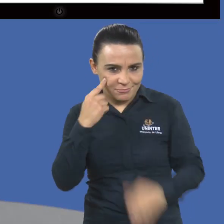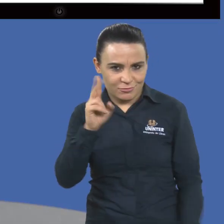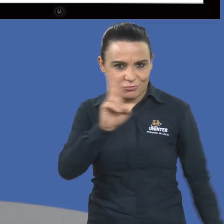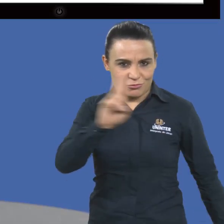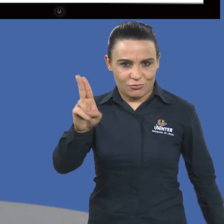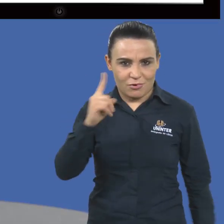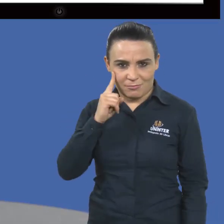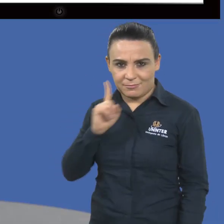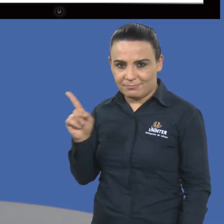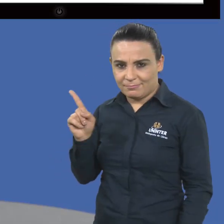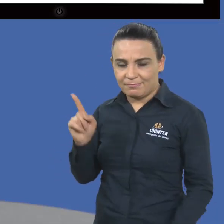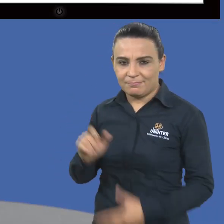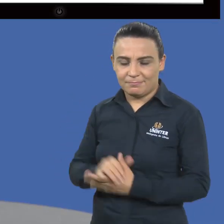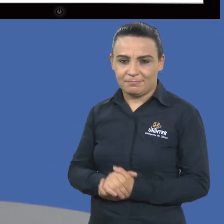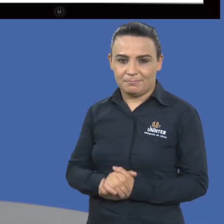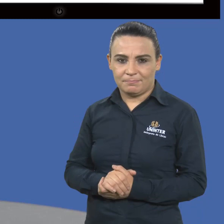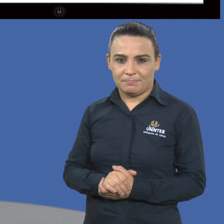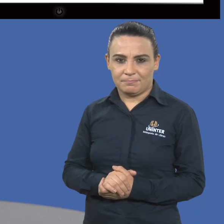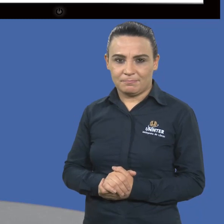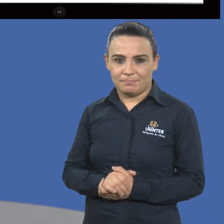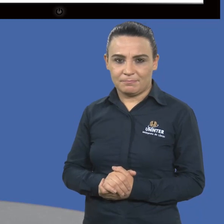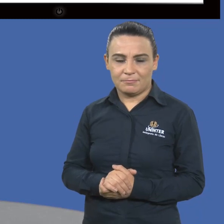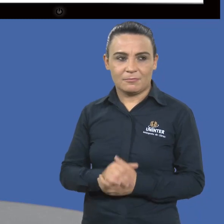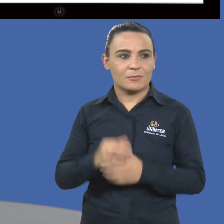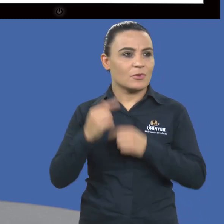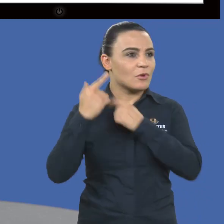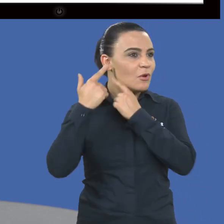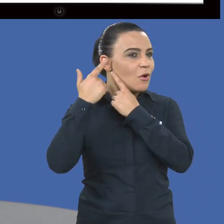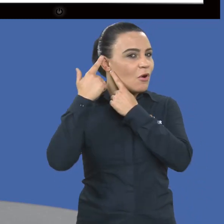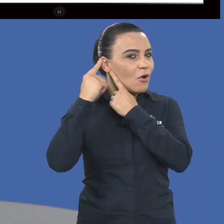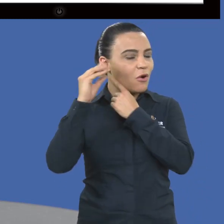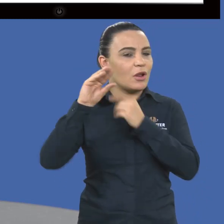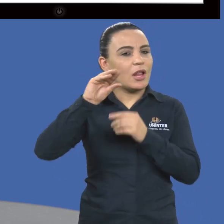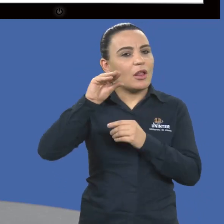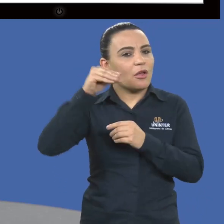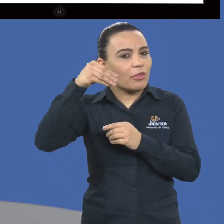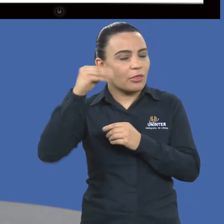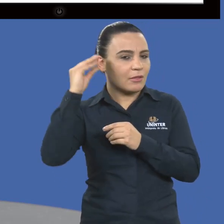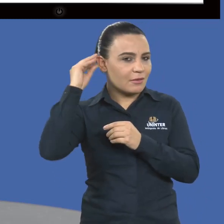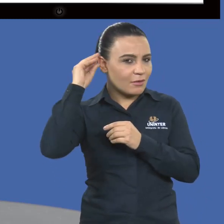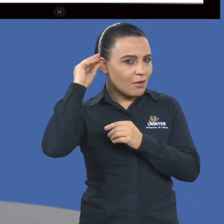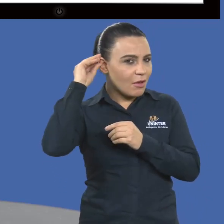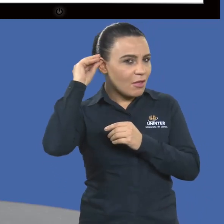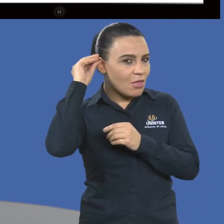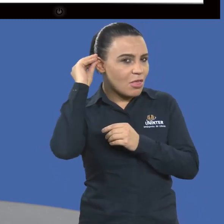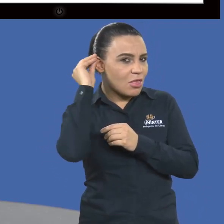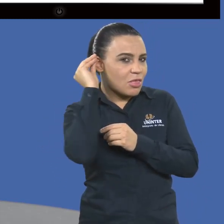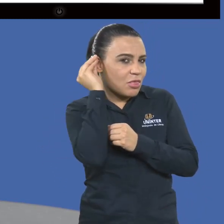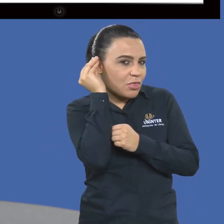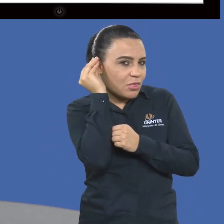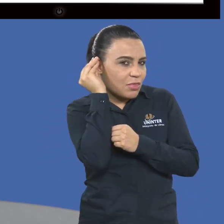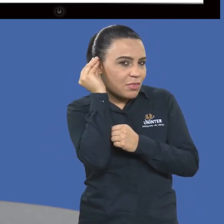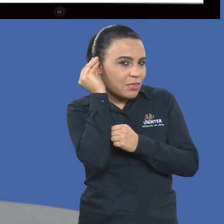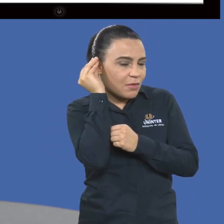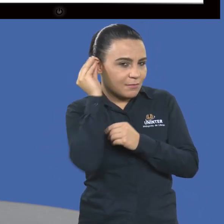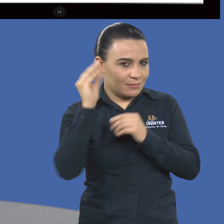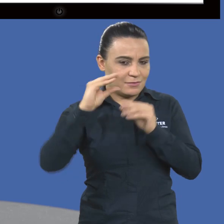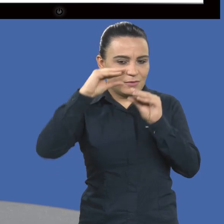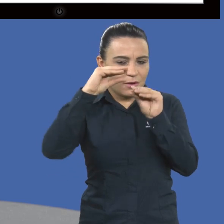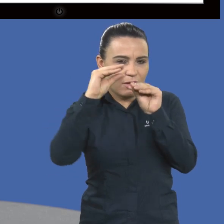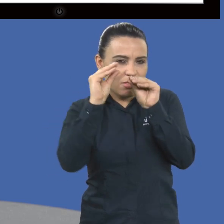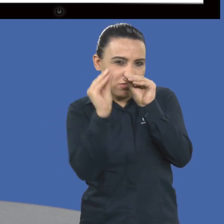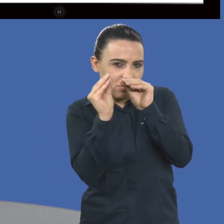de Down. Então, a orelha, além de ser displásica, né, nós notamos esse achado. Isso